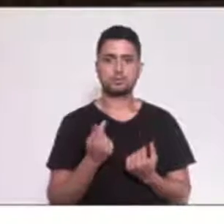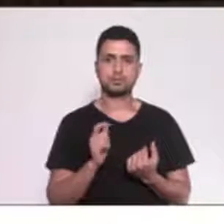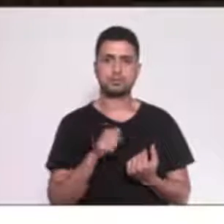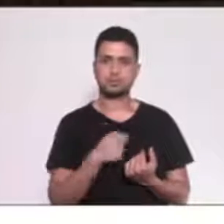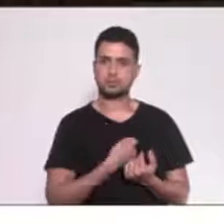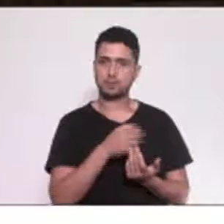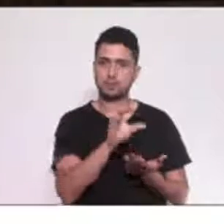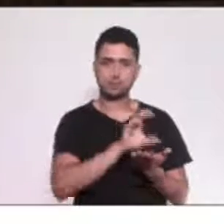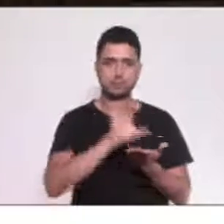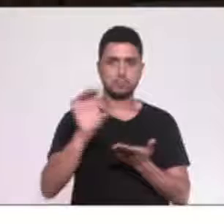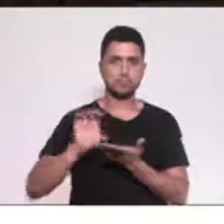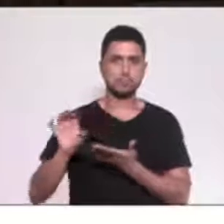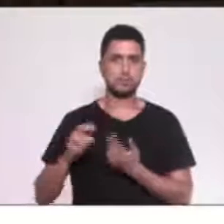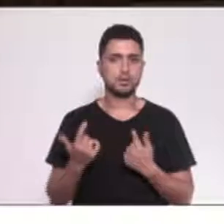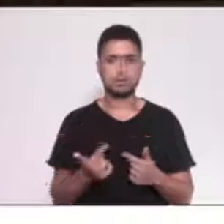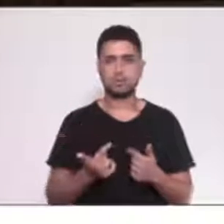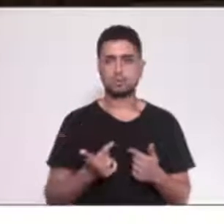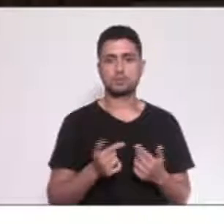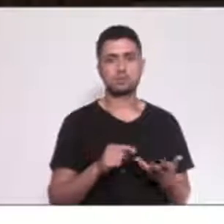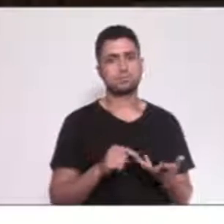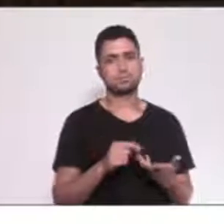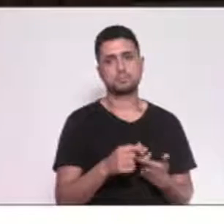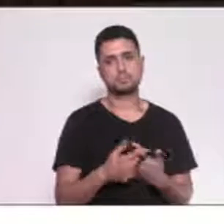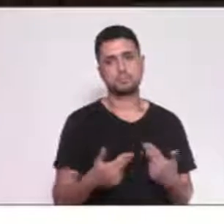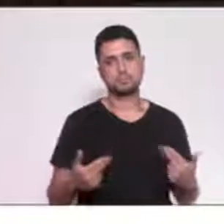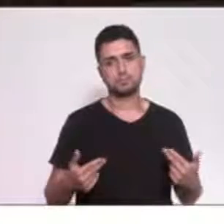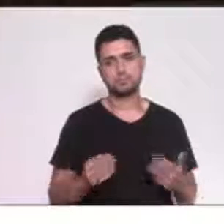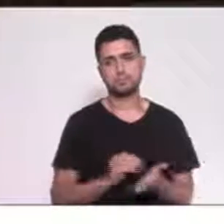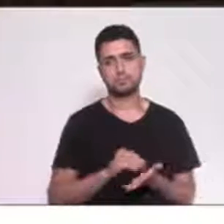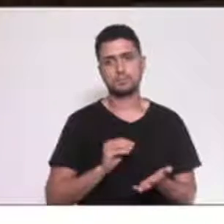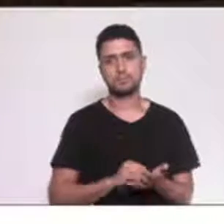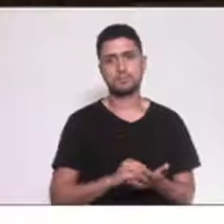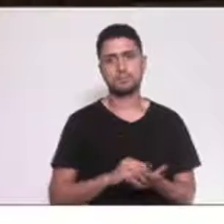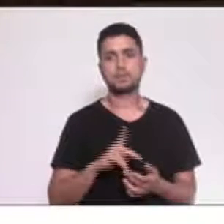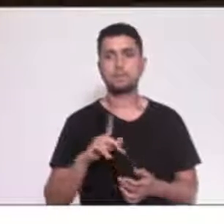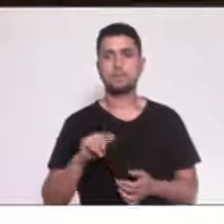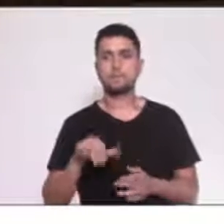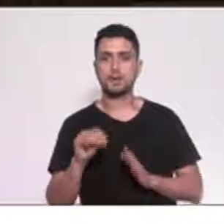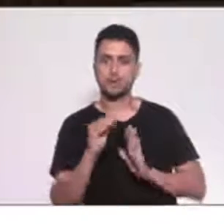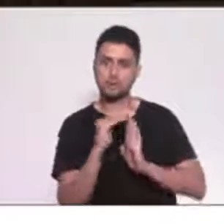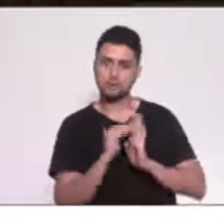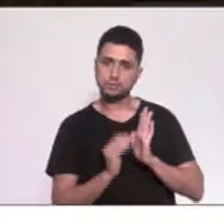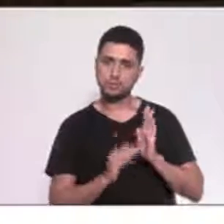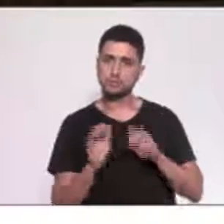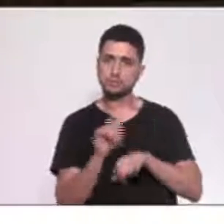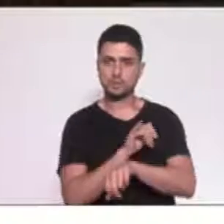elementos, até porque não seria ele a dar esses elementos, mas um planejamento estratégico